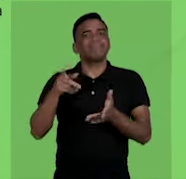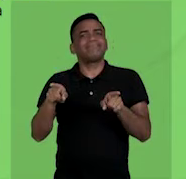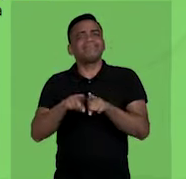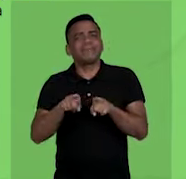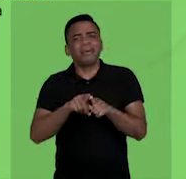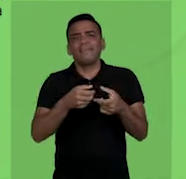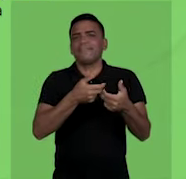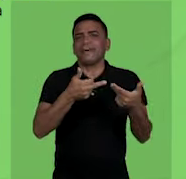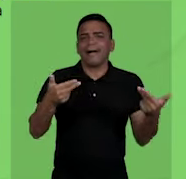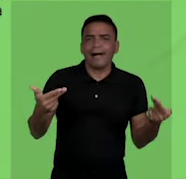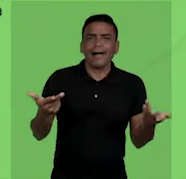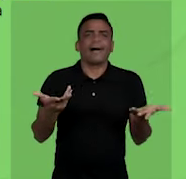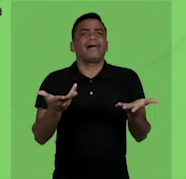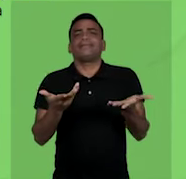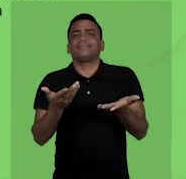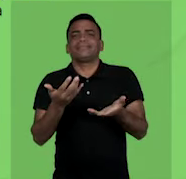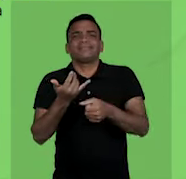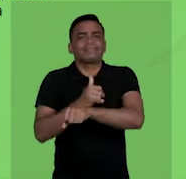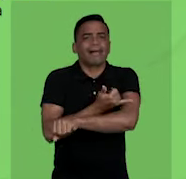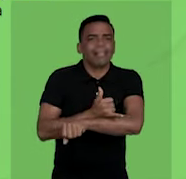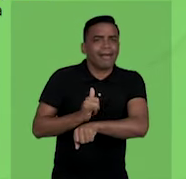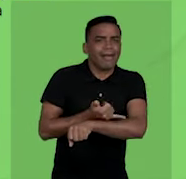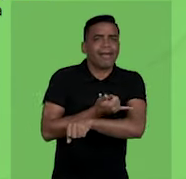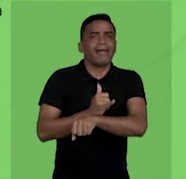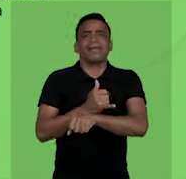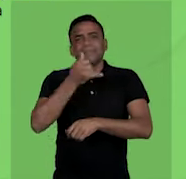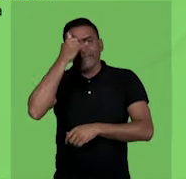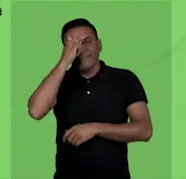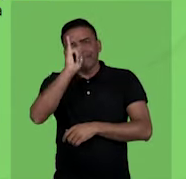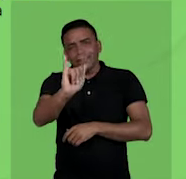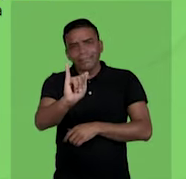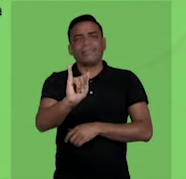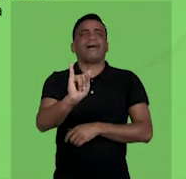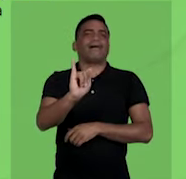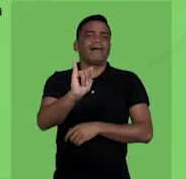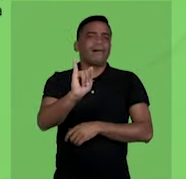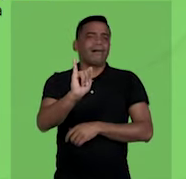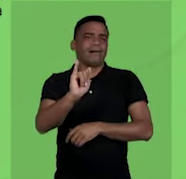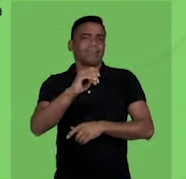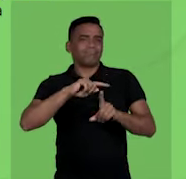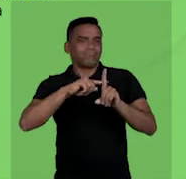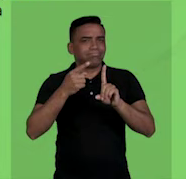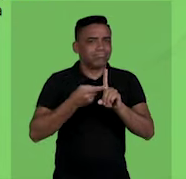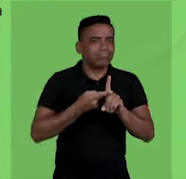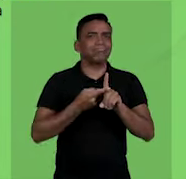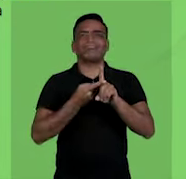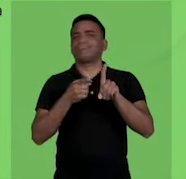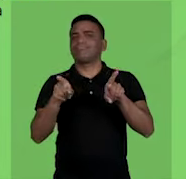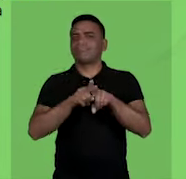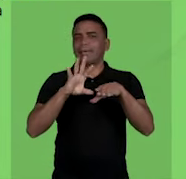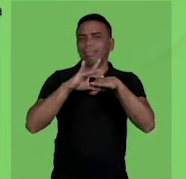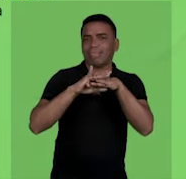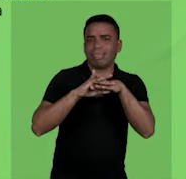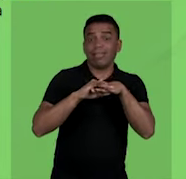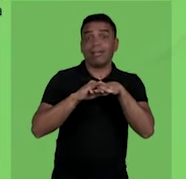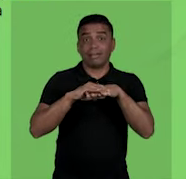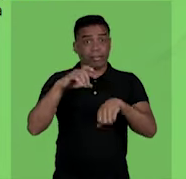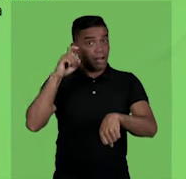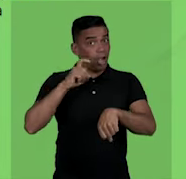métodos contraceptivos e justificar a necessidade de compartilhar a responsabilidade na escolha e